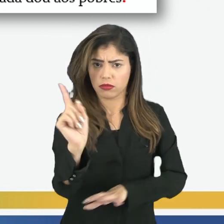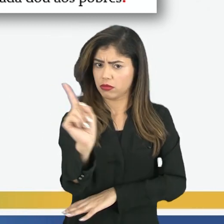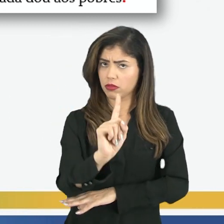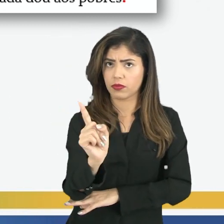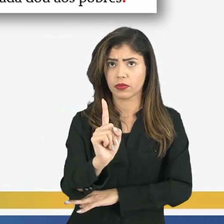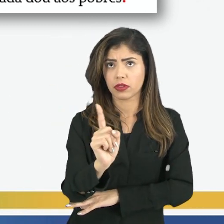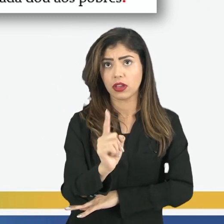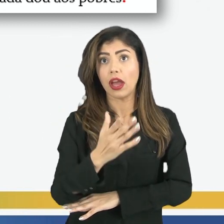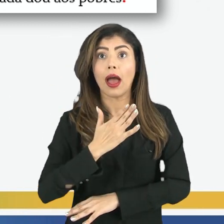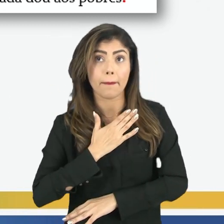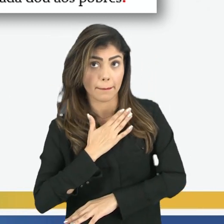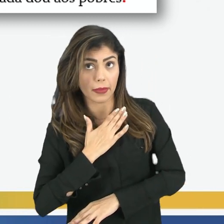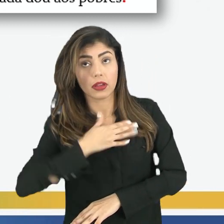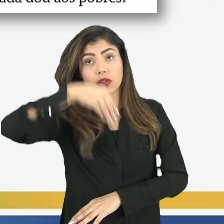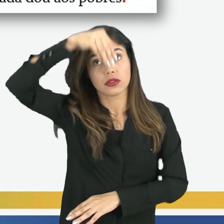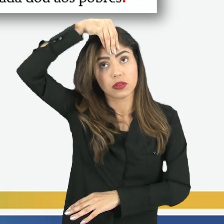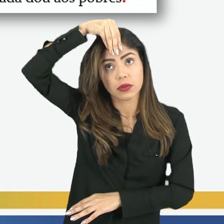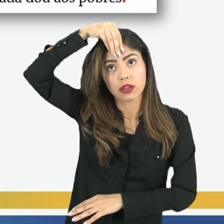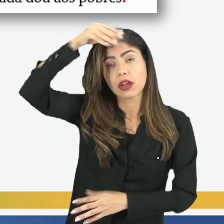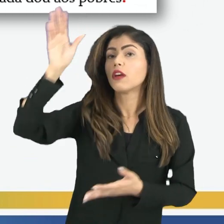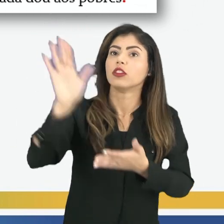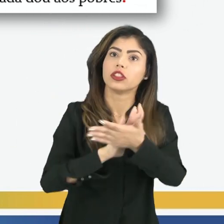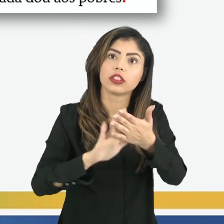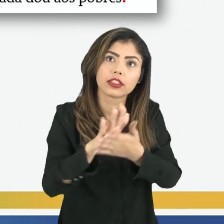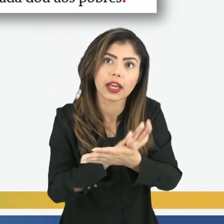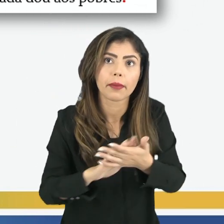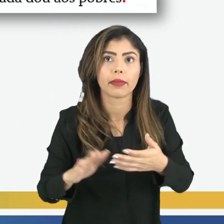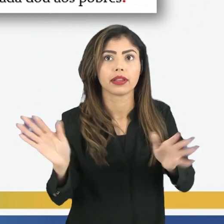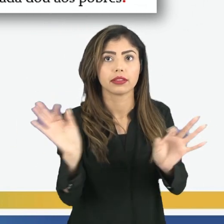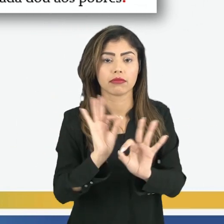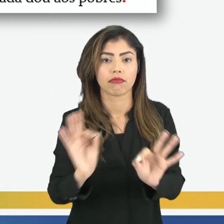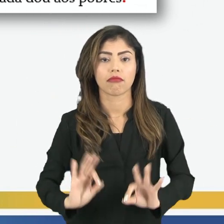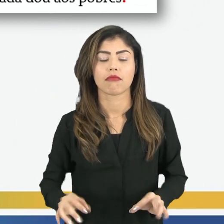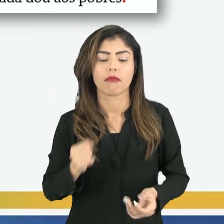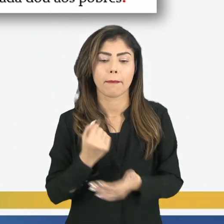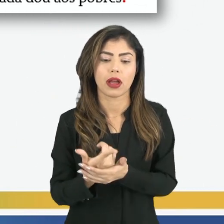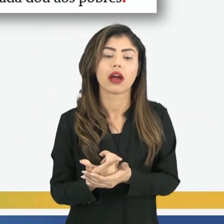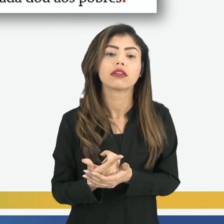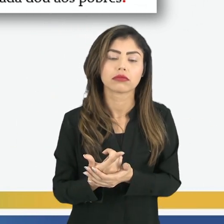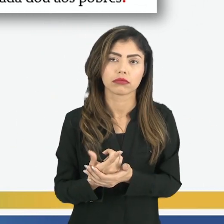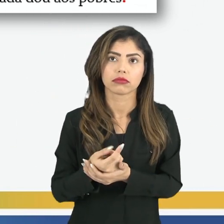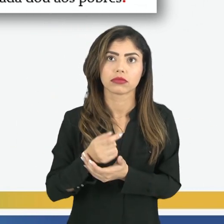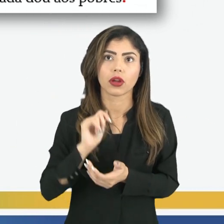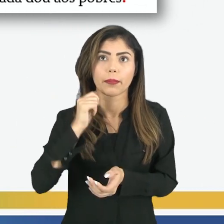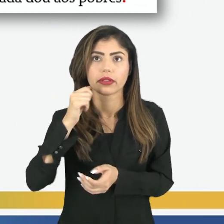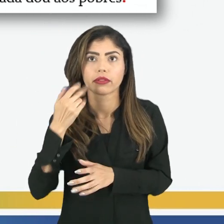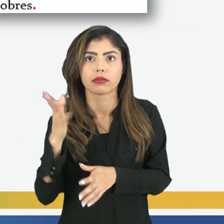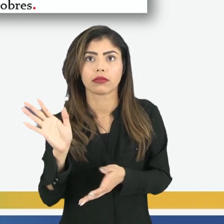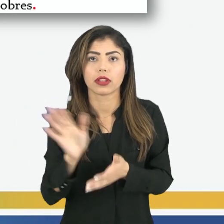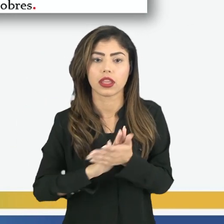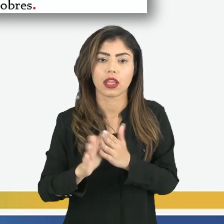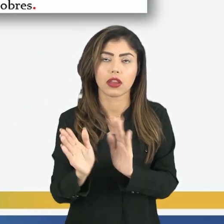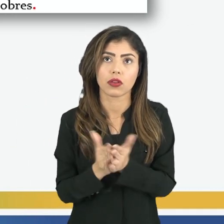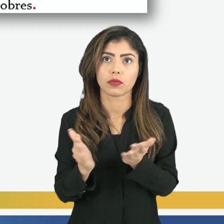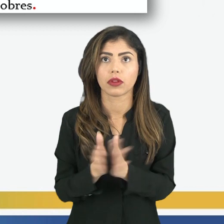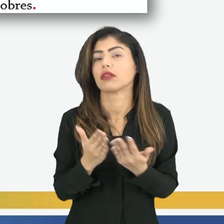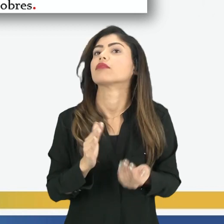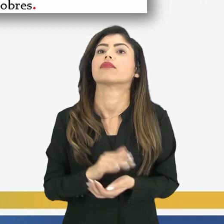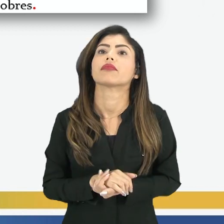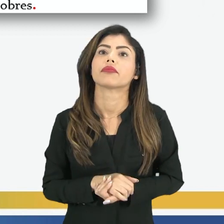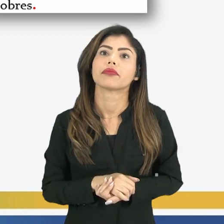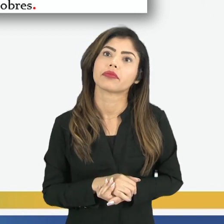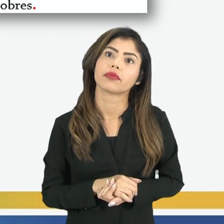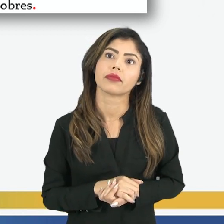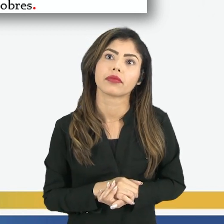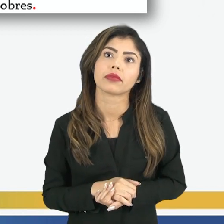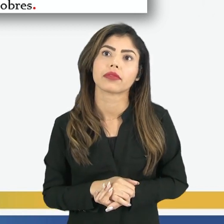Não. A meu sobrinho? Jamais será paga a conta do padeiro, nada dou aos pobres. Aí vamos ver agora